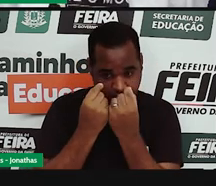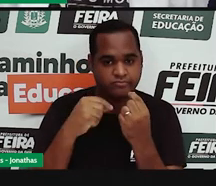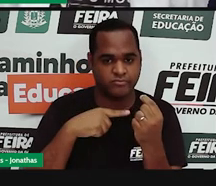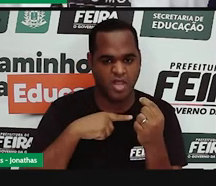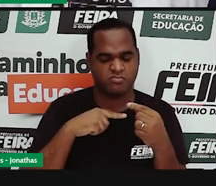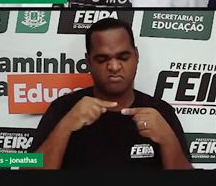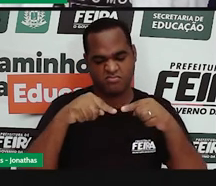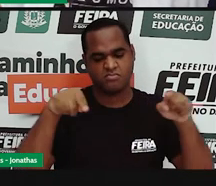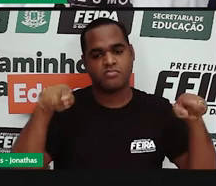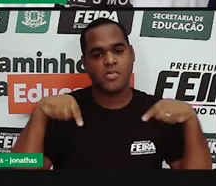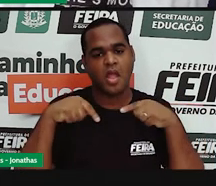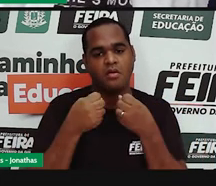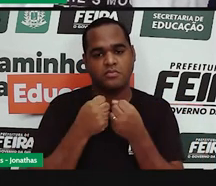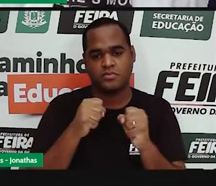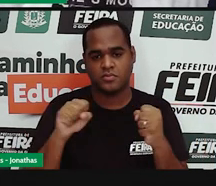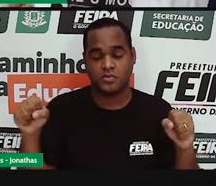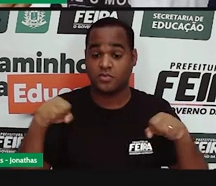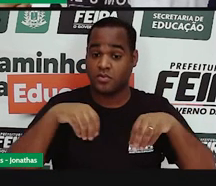fazenda,